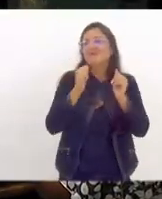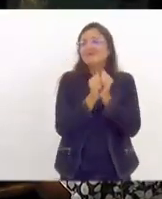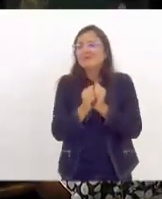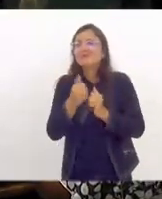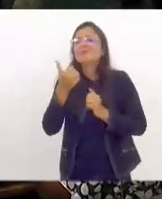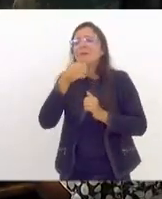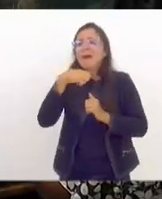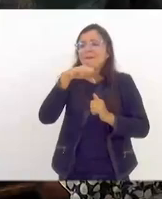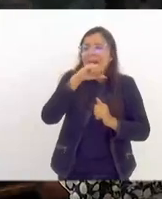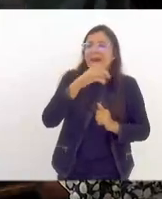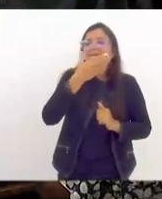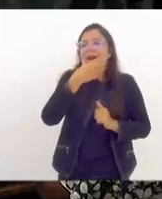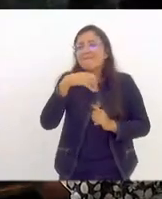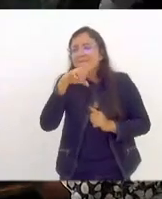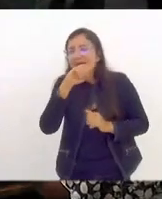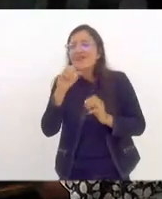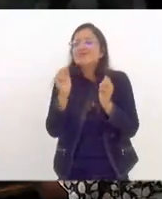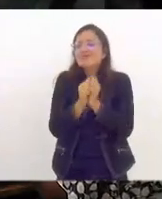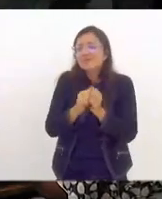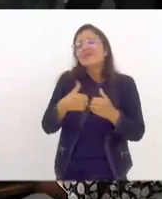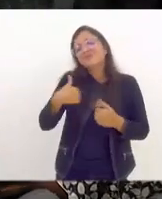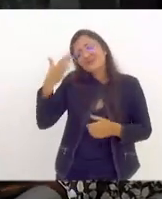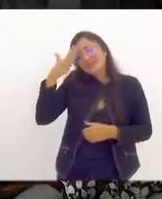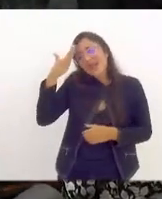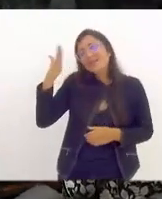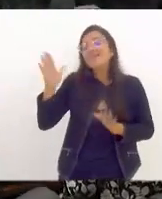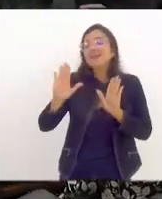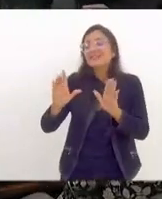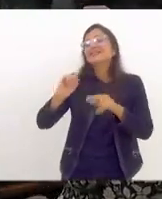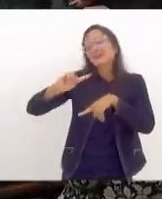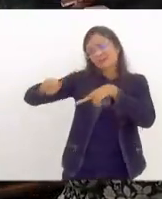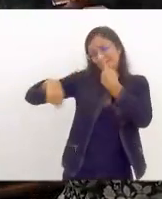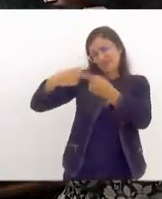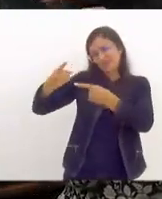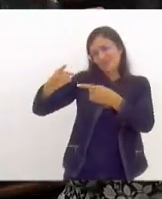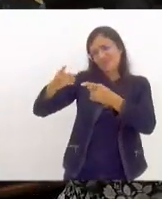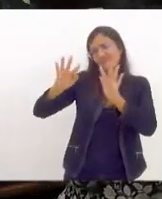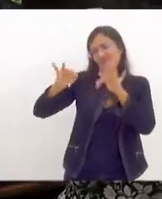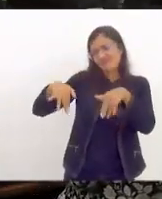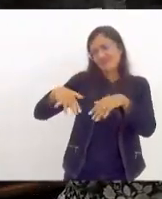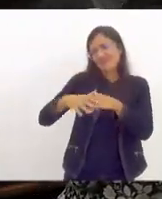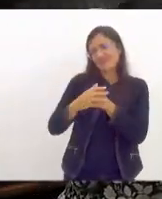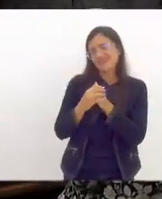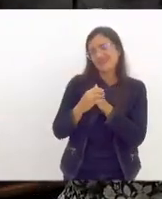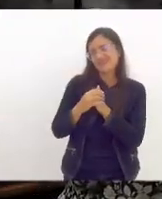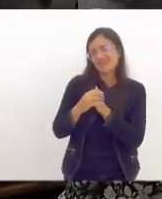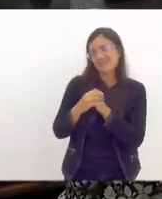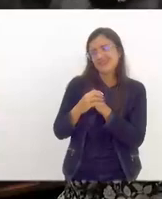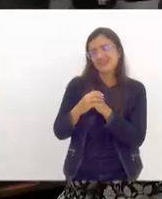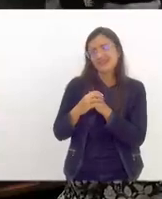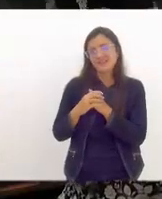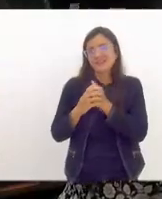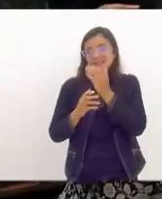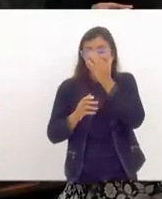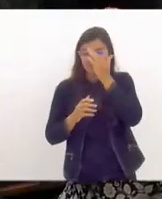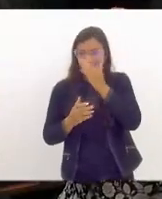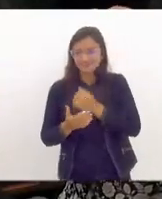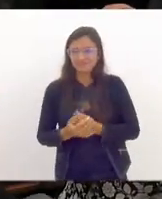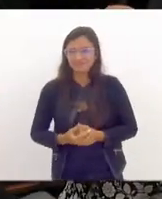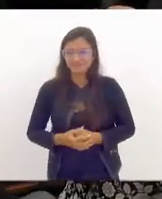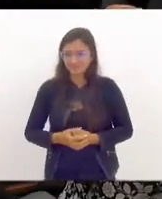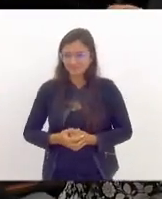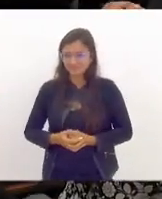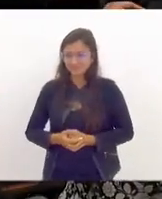o papai com cachorro com o Papagaio com primo eu mesmo Trouxe uns 44 primos para tirar foto voltar para os seus lugares